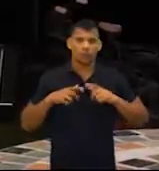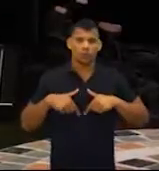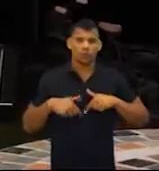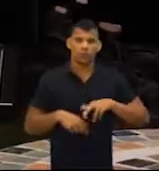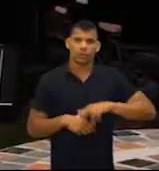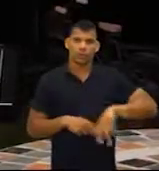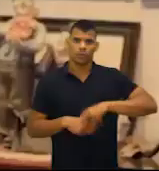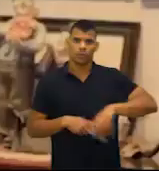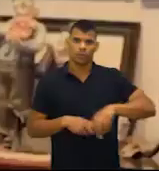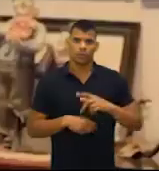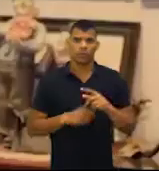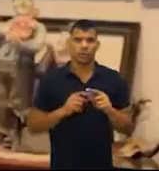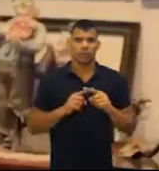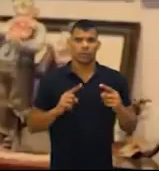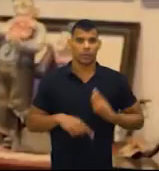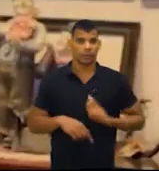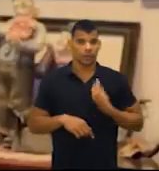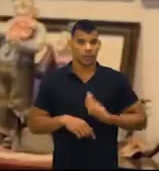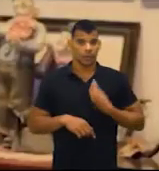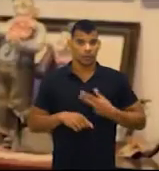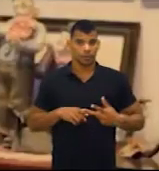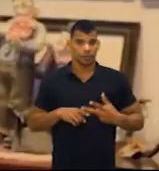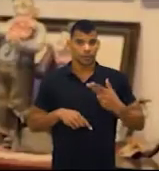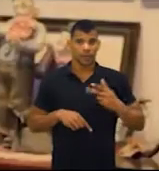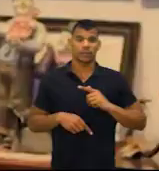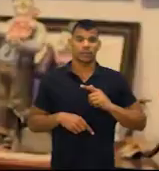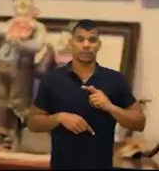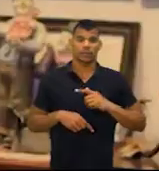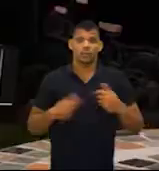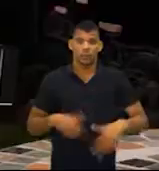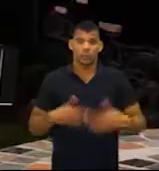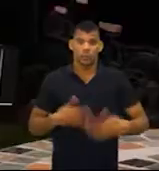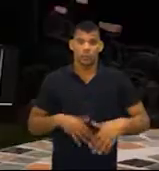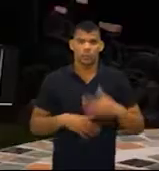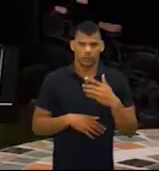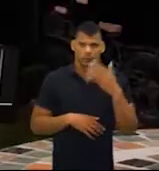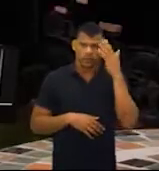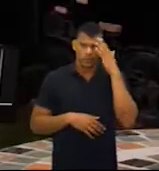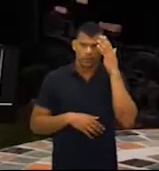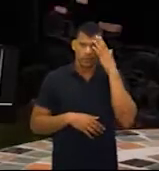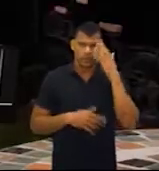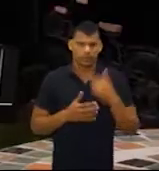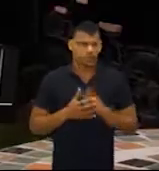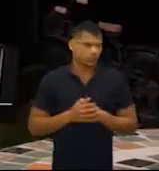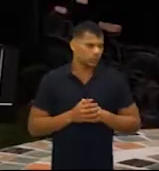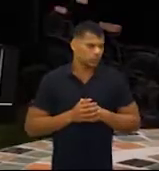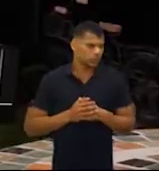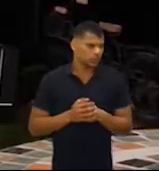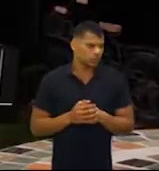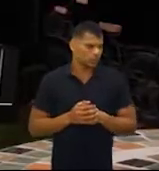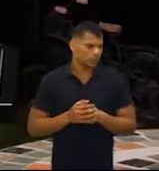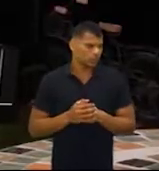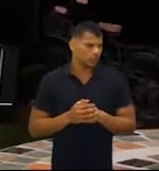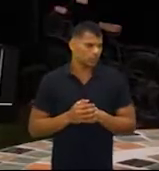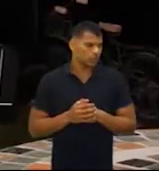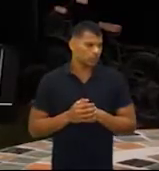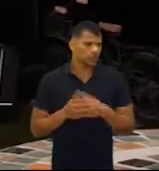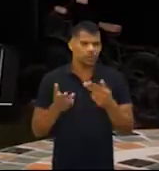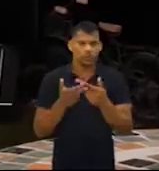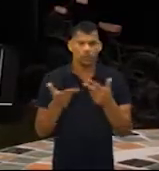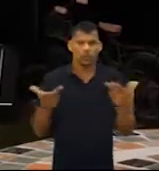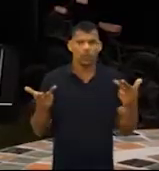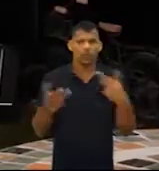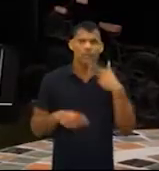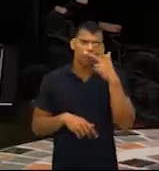me circuncisou. Você pode ficar tranquila." Então, tudo vem dessa época, um deboche em cima das coisas, mas levado a sério, uma maneira muito